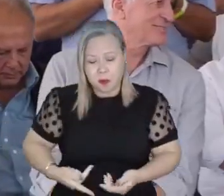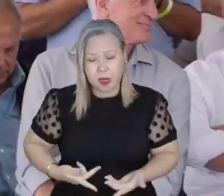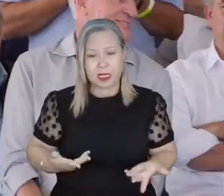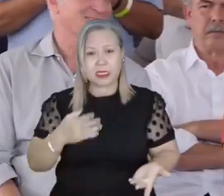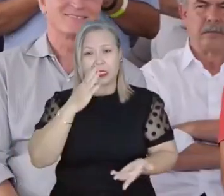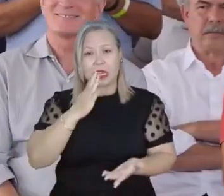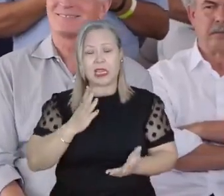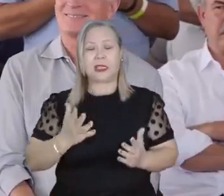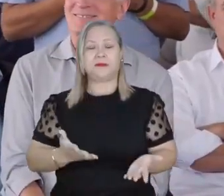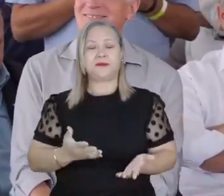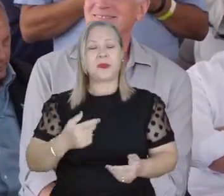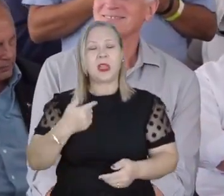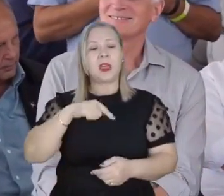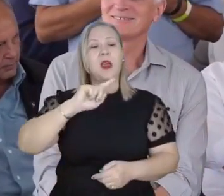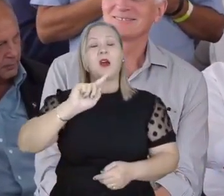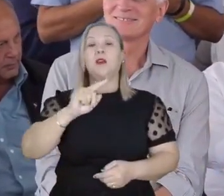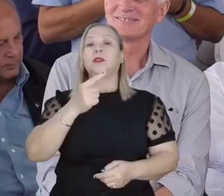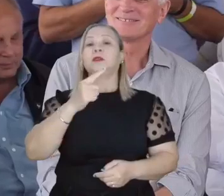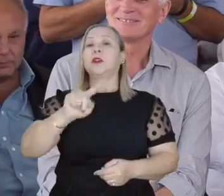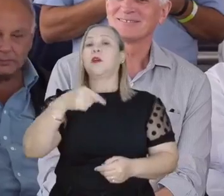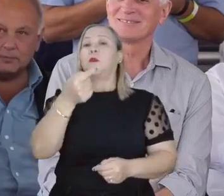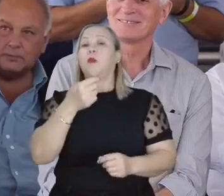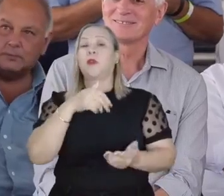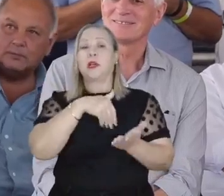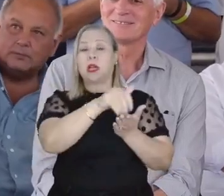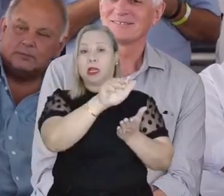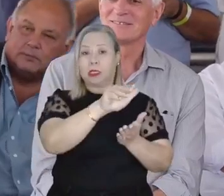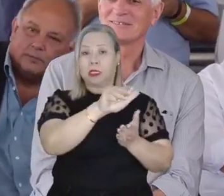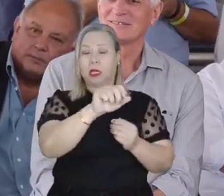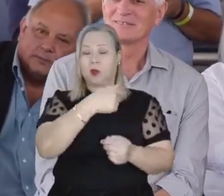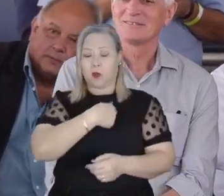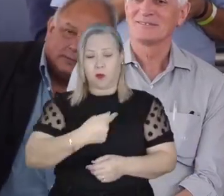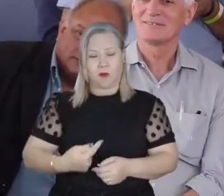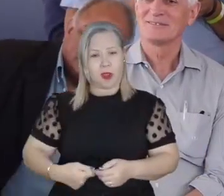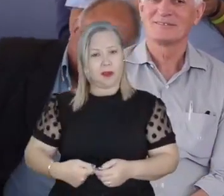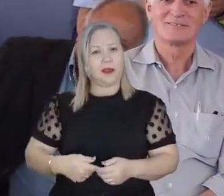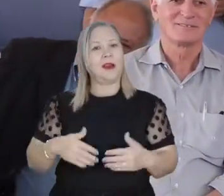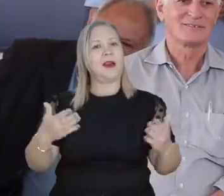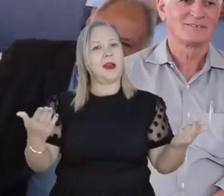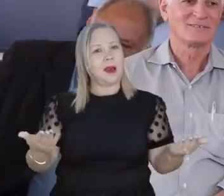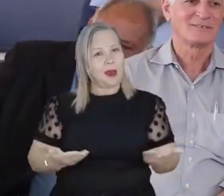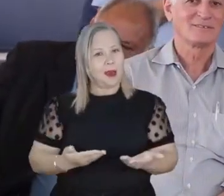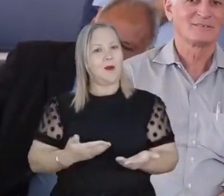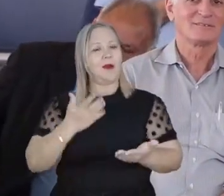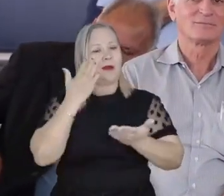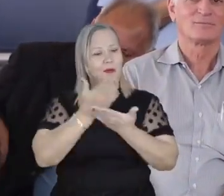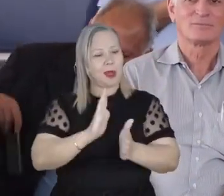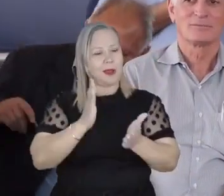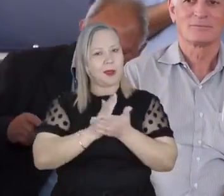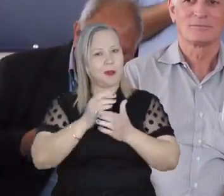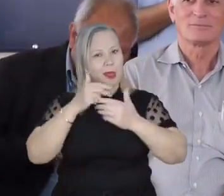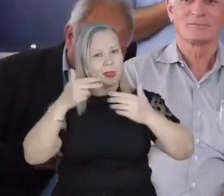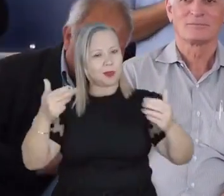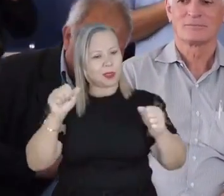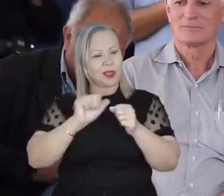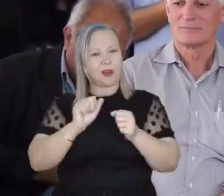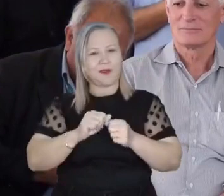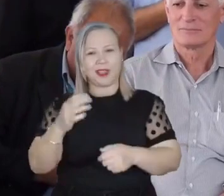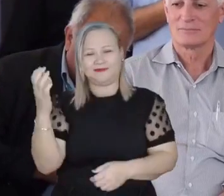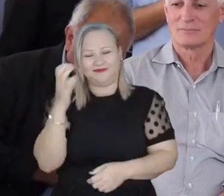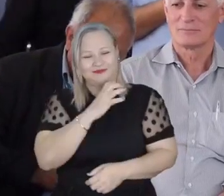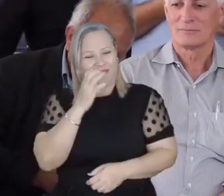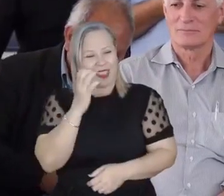governo, para destruir as coisas que ela fez, é num segundo. Ninguém tem que